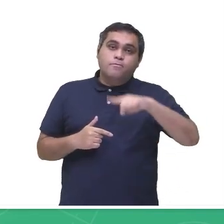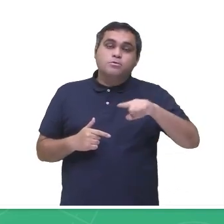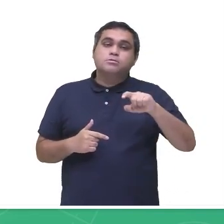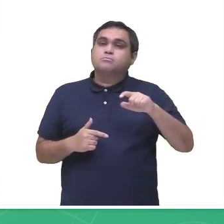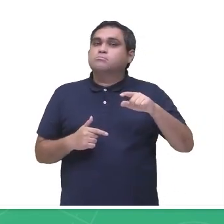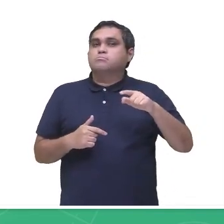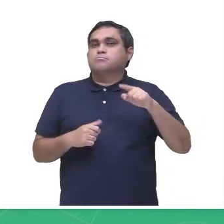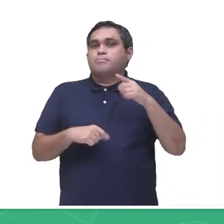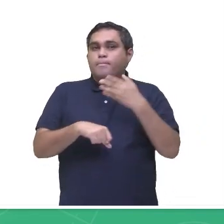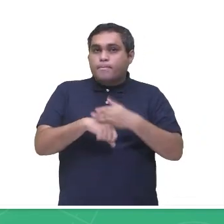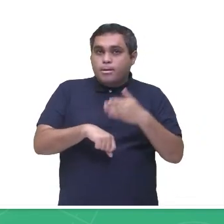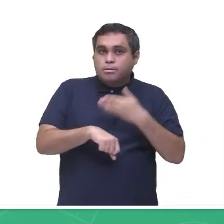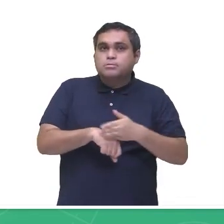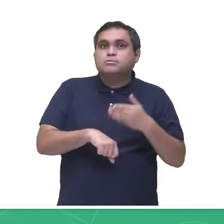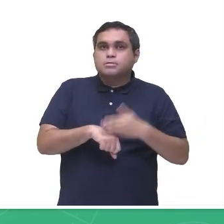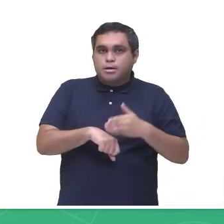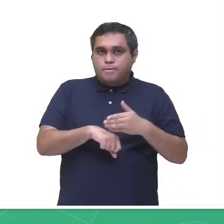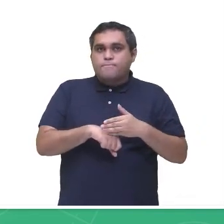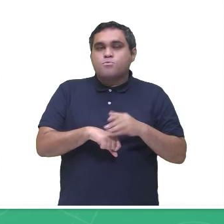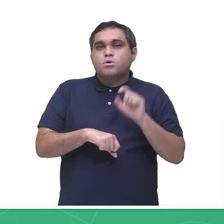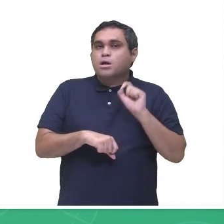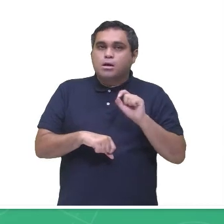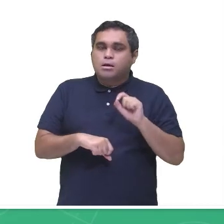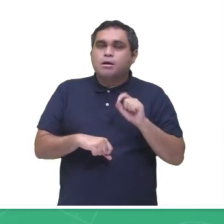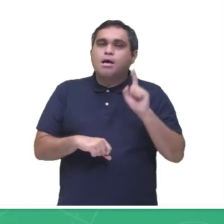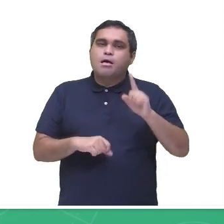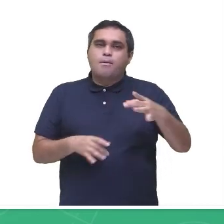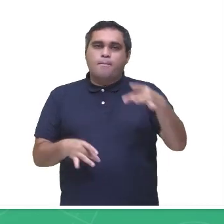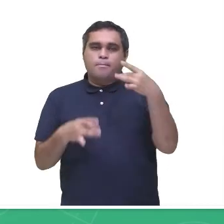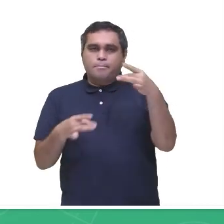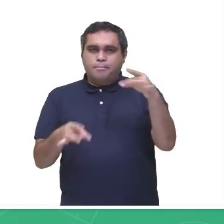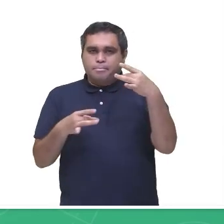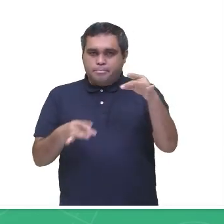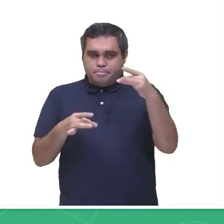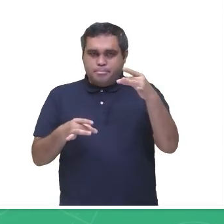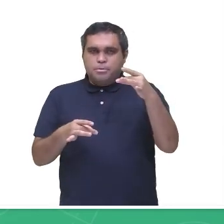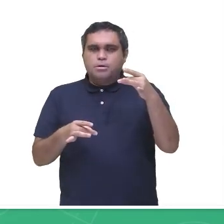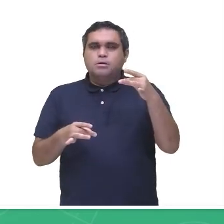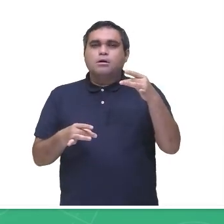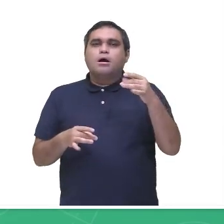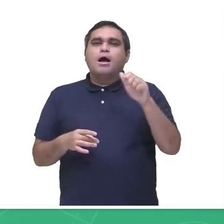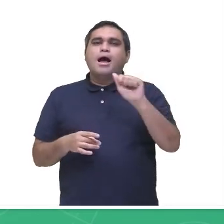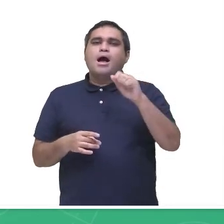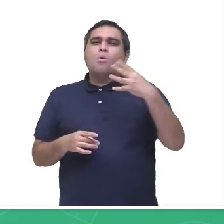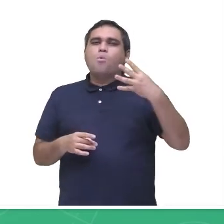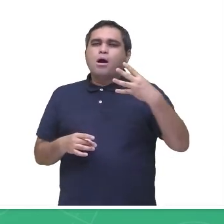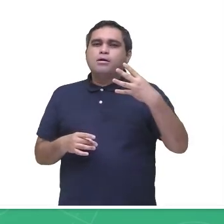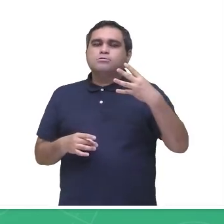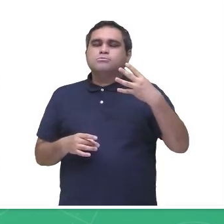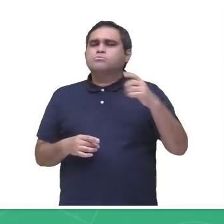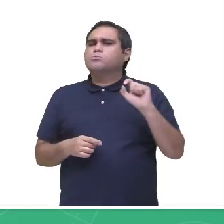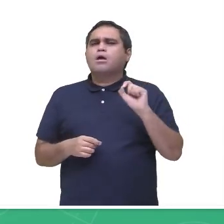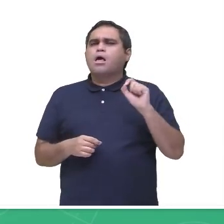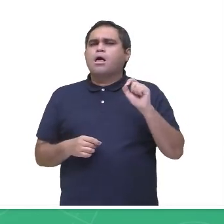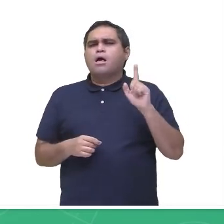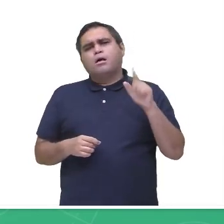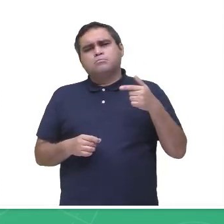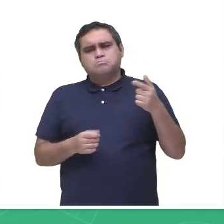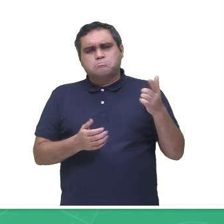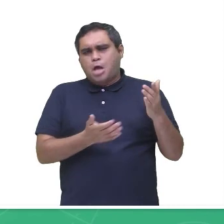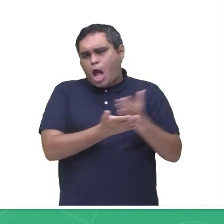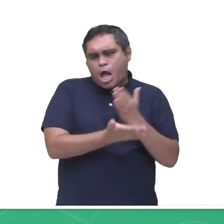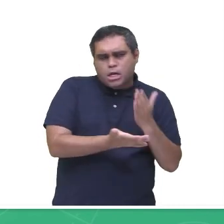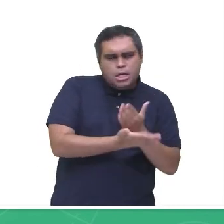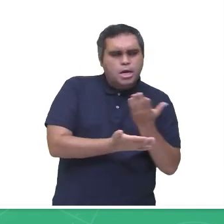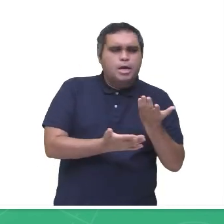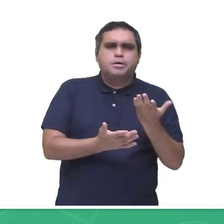prático, né? Aquela questão de utilizar uma folha de A4. Professor, o que é uma folha de A4? É uma folha de caderno, uma folha de ofício, mais